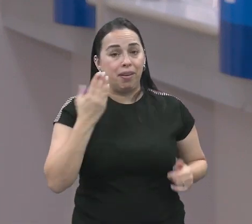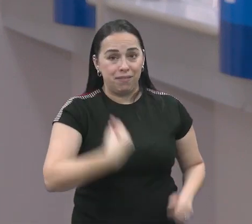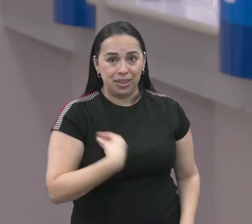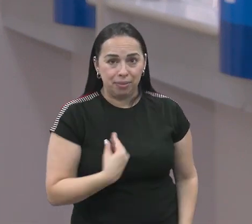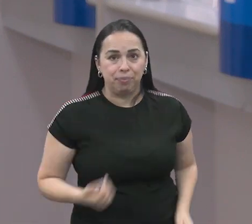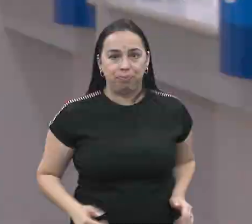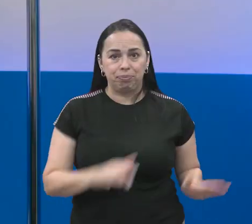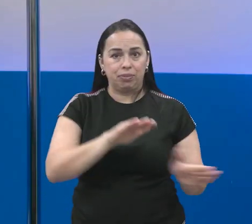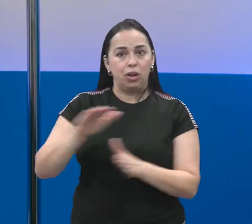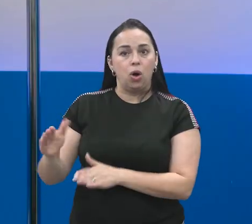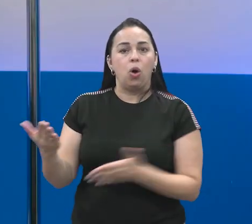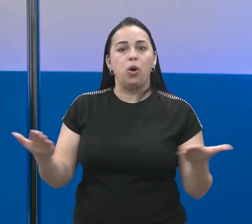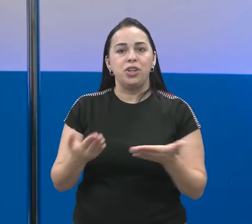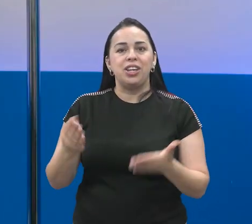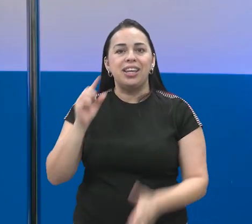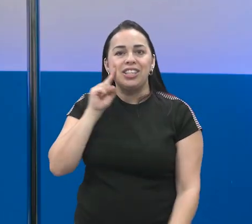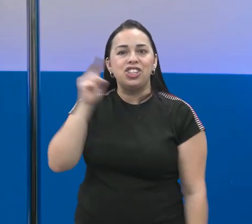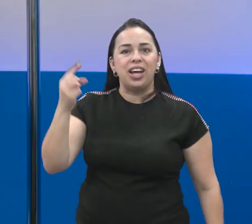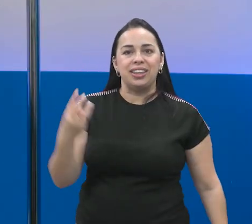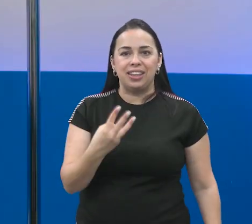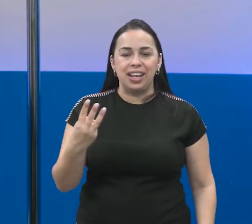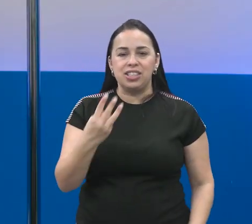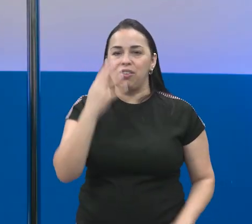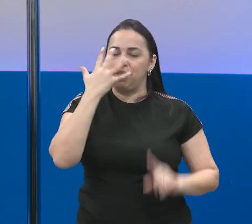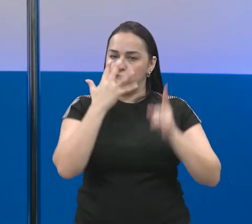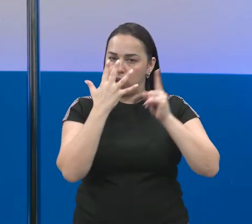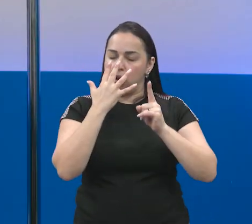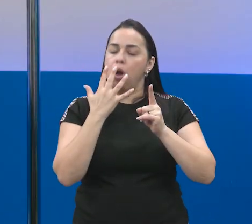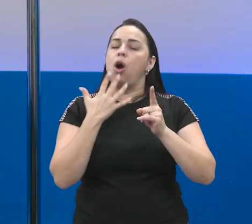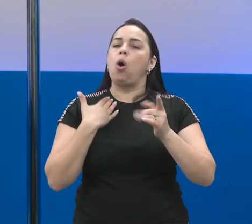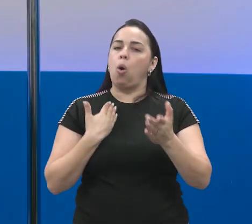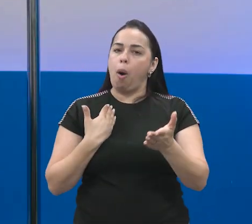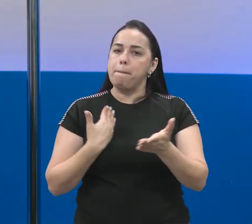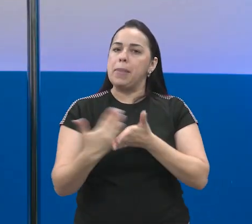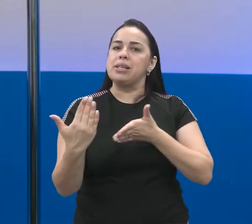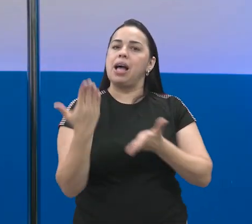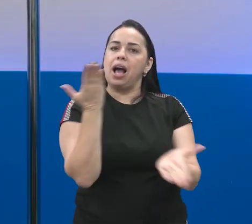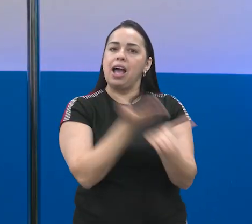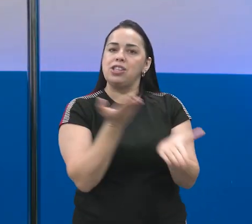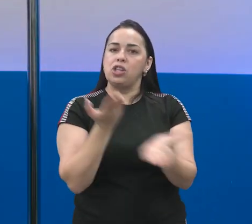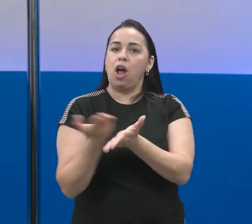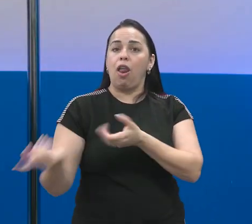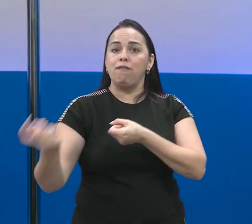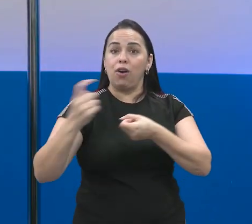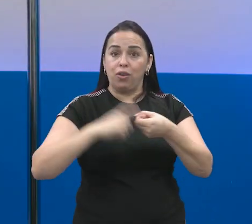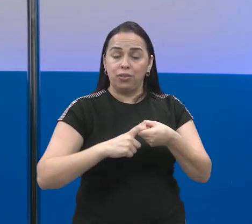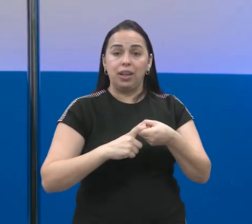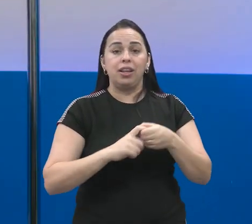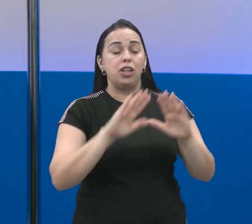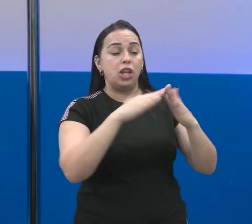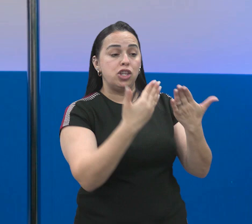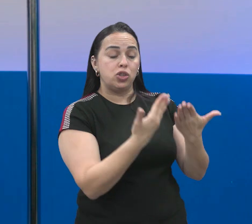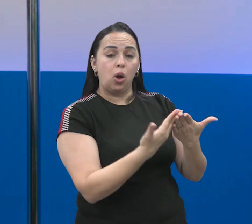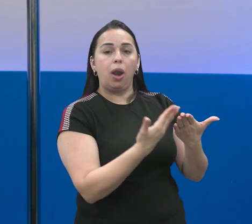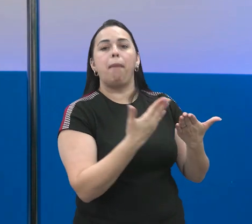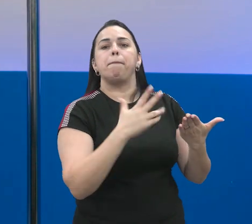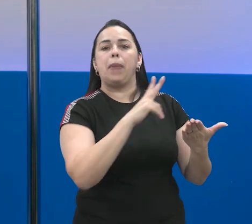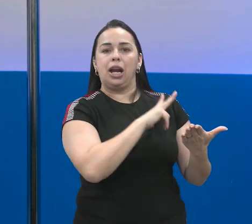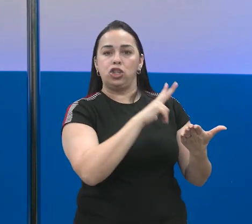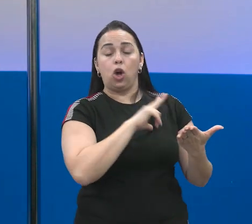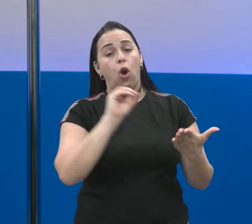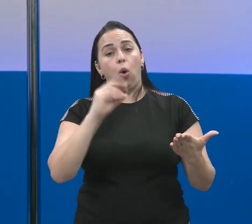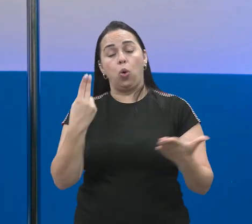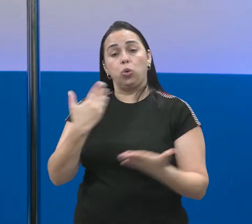de prova de vida. Hoje, 3 de fevereiro, começa mais um ano letivo e os estudantes da rede pública de ensino e também